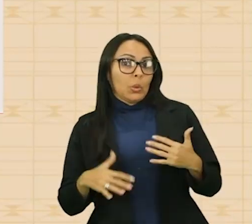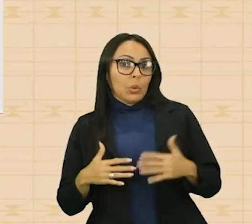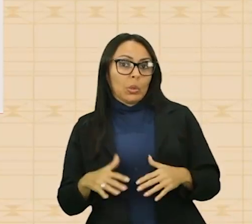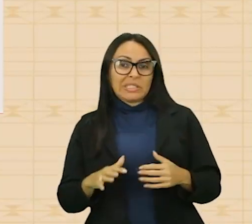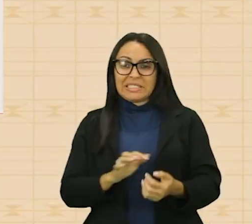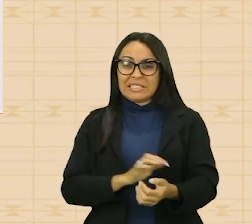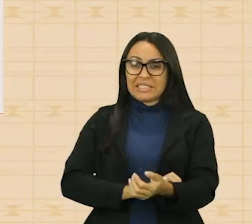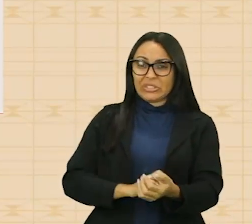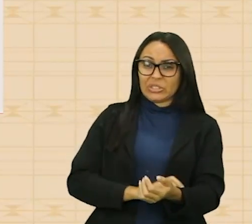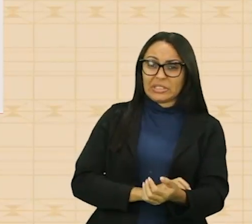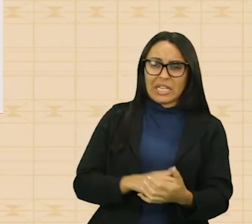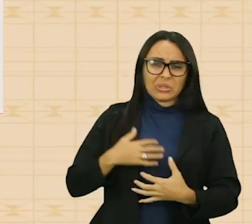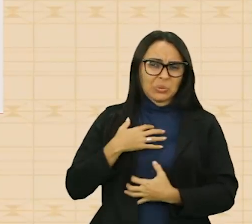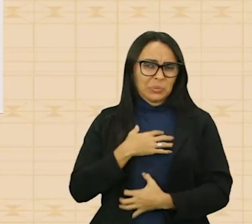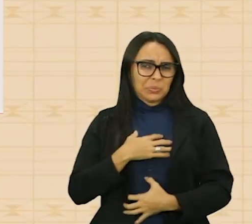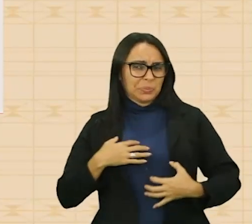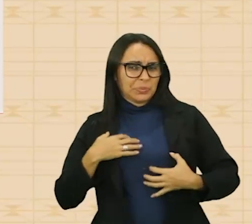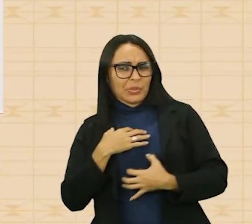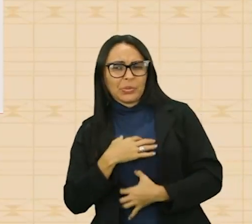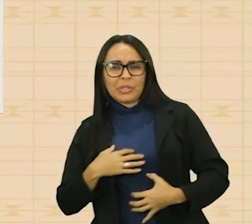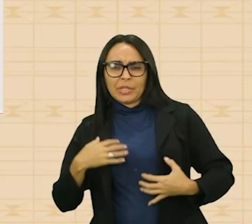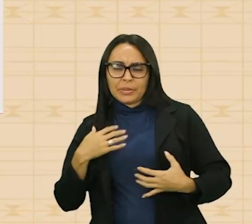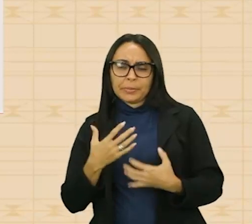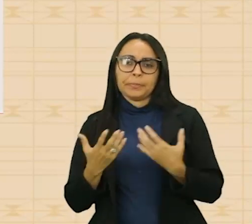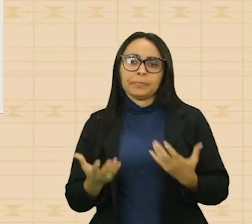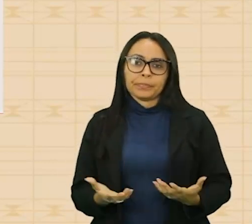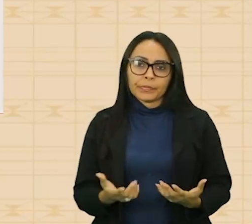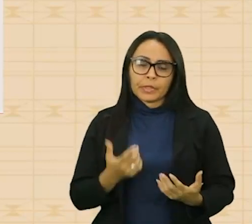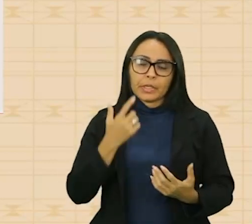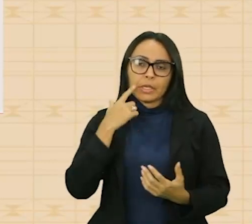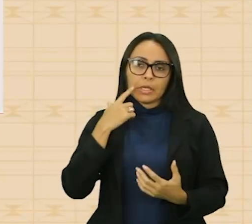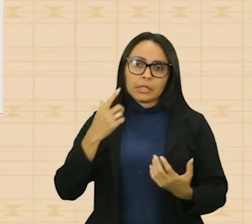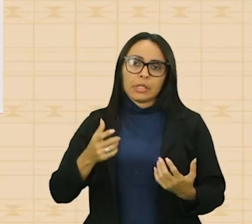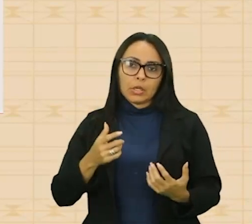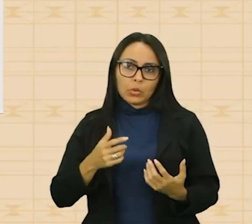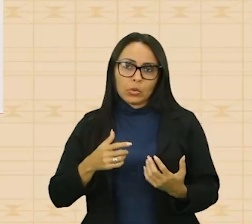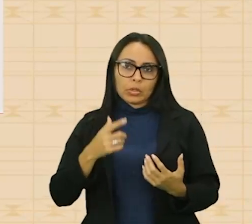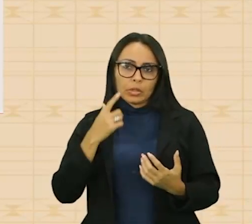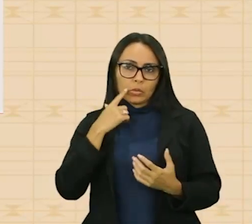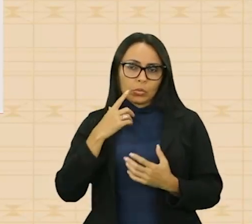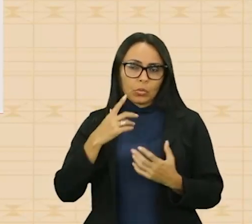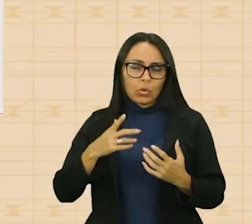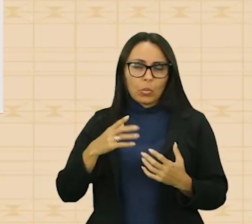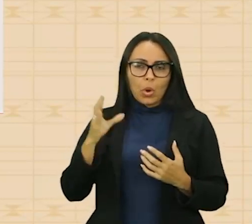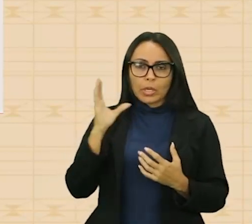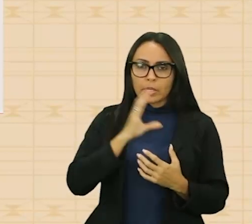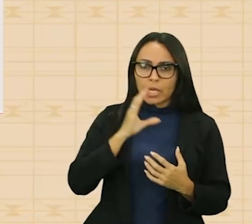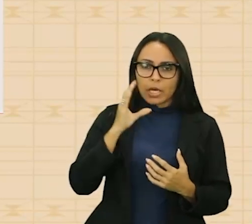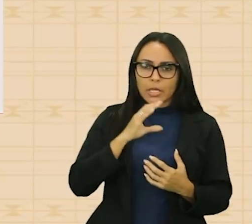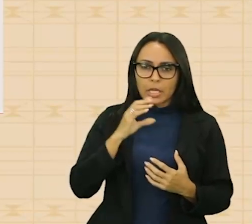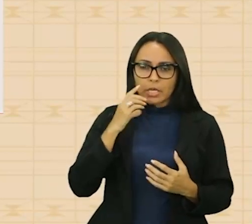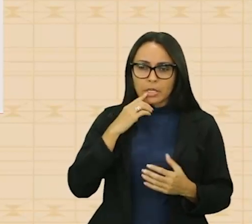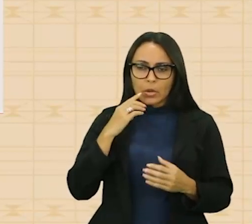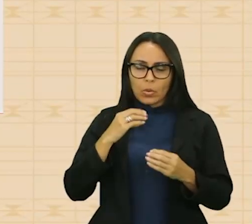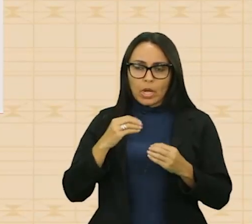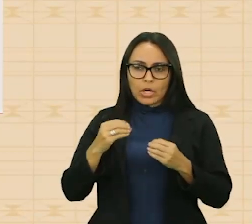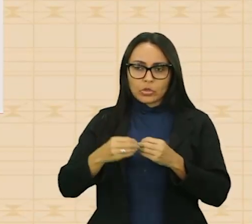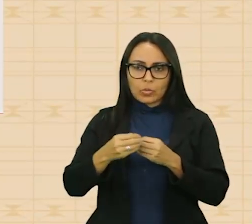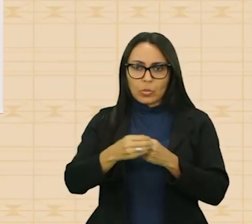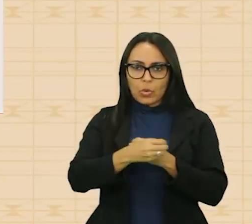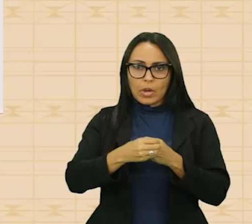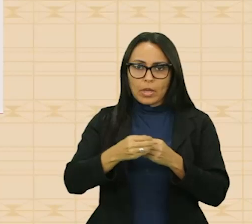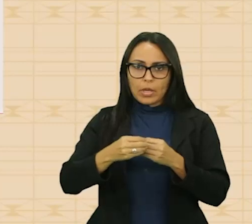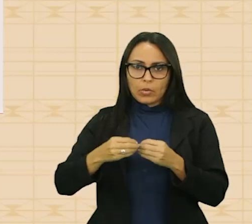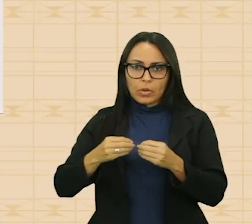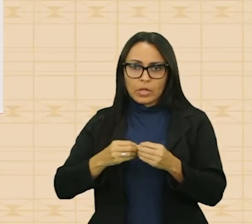Se mexendo ali, agoniado. Então imagine que os corpos, ao serem aquecidos, as moléculas presentes ali dos átomos, elas